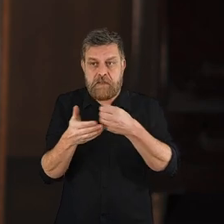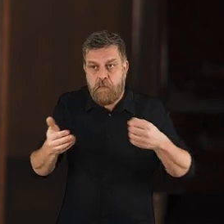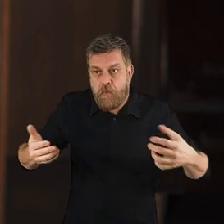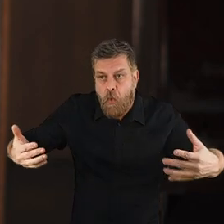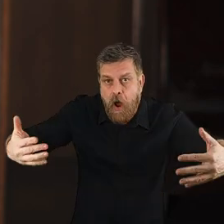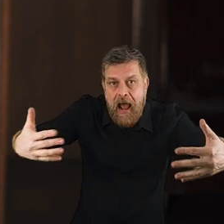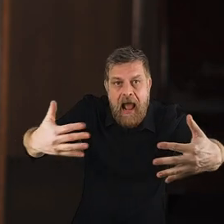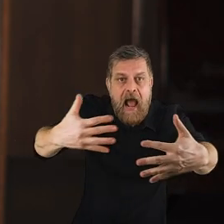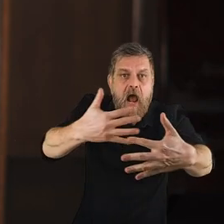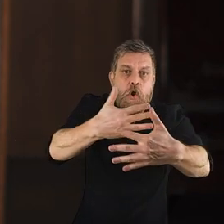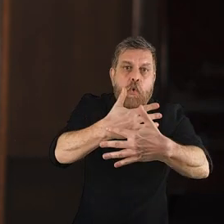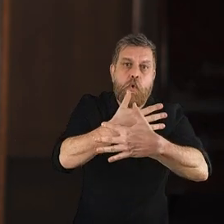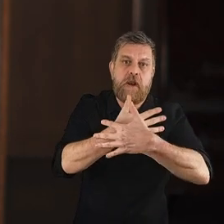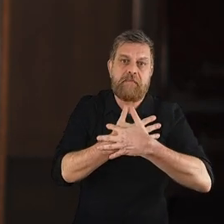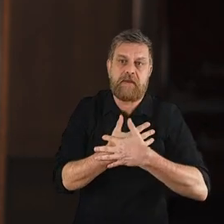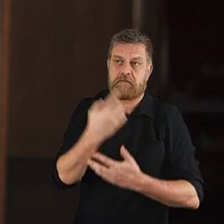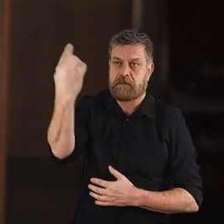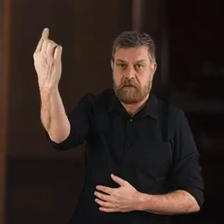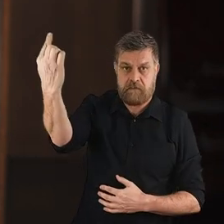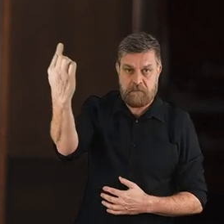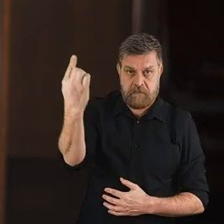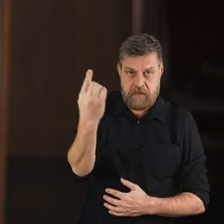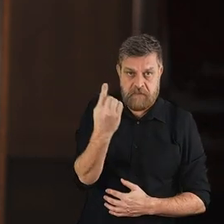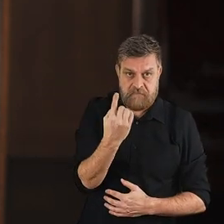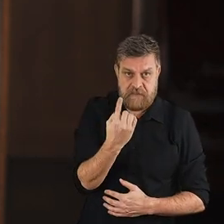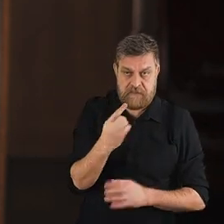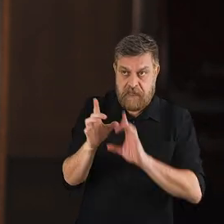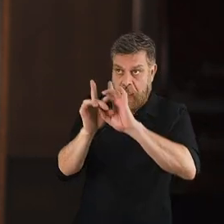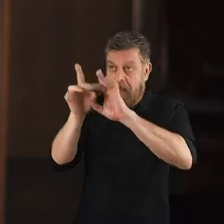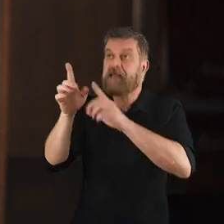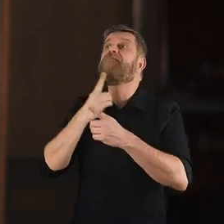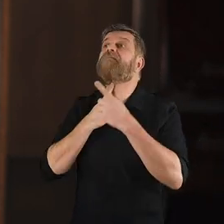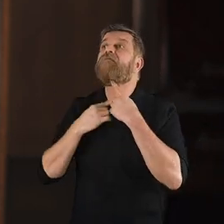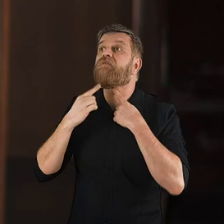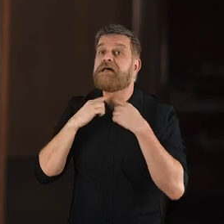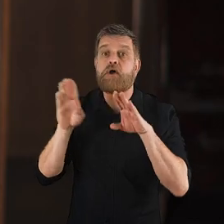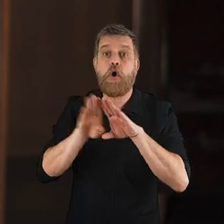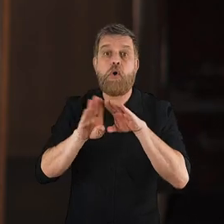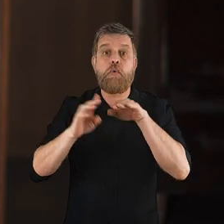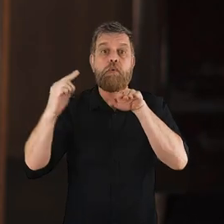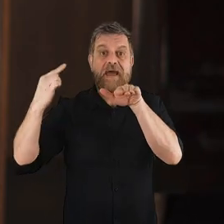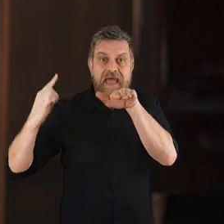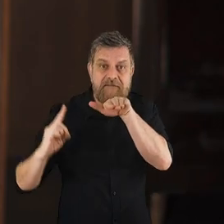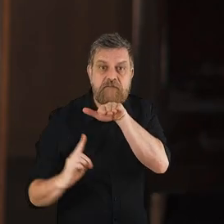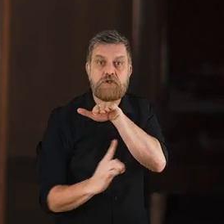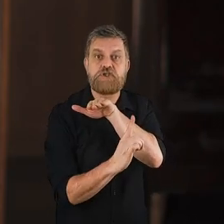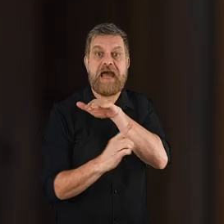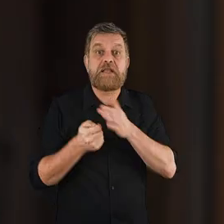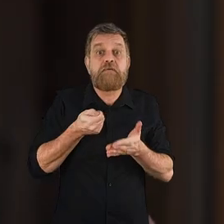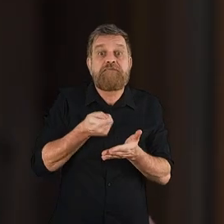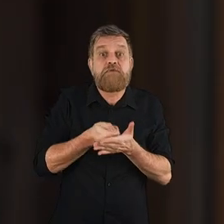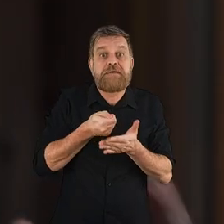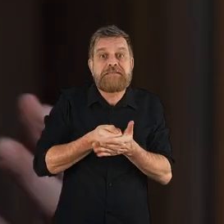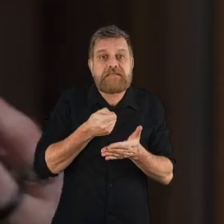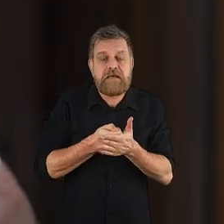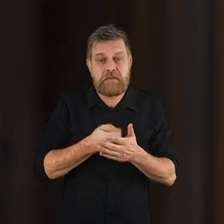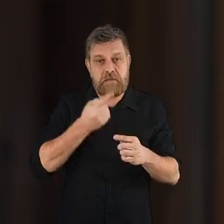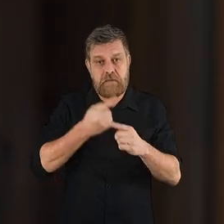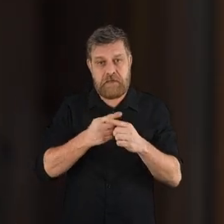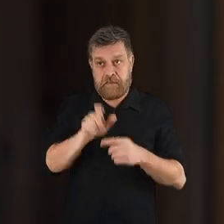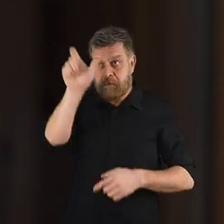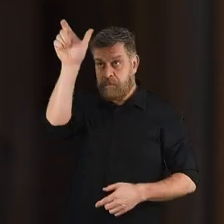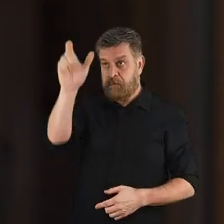acolhimento desse migrante, seja ele migrante voluntário, seja ele um refugiado, um migrante forçado. Porque essa